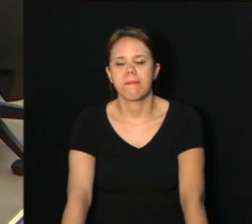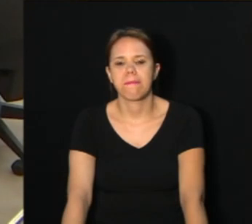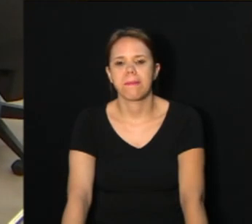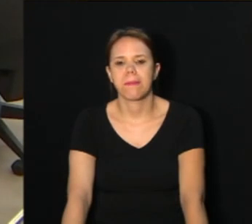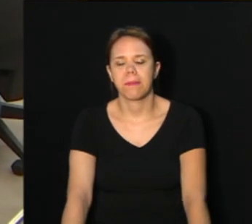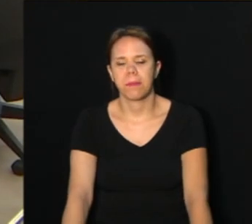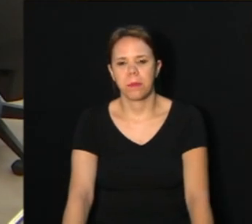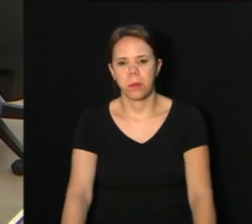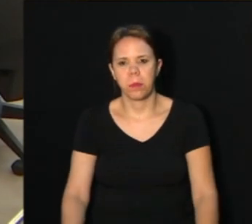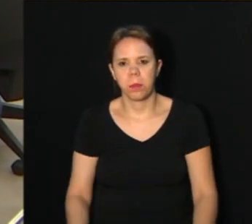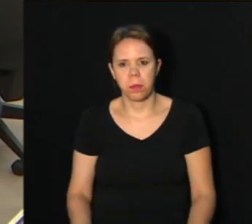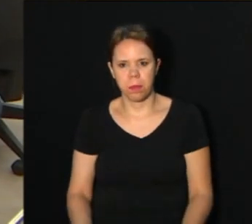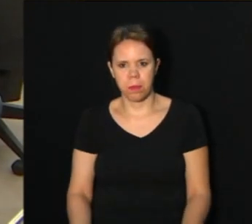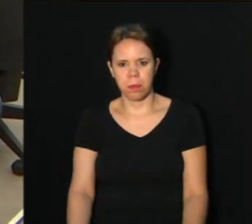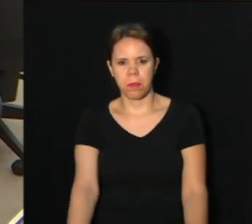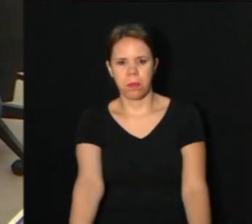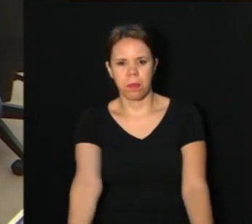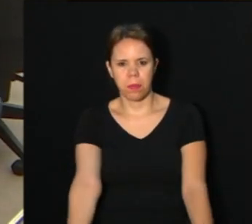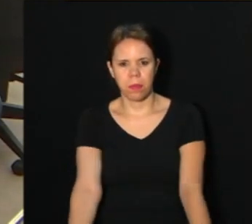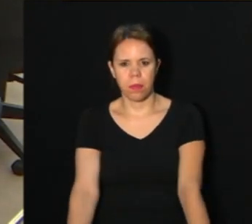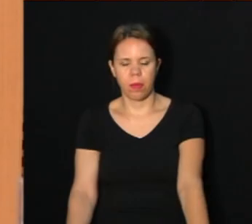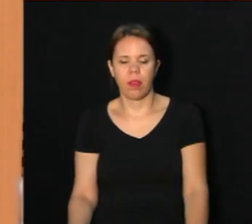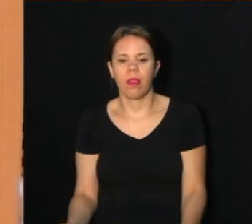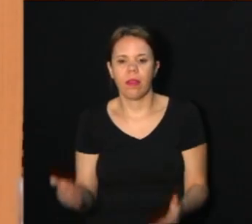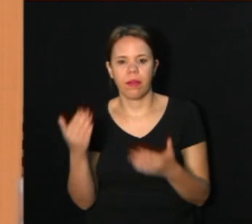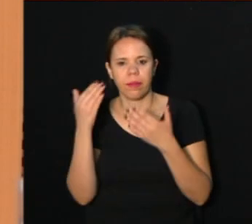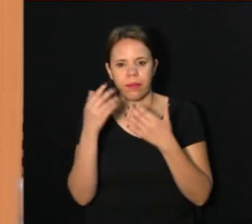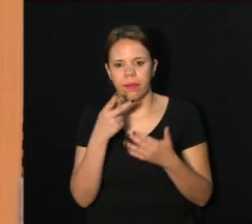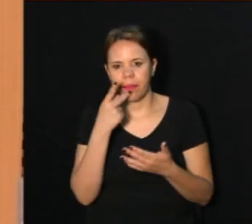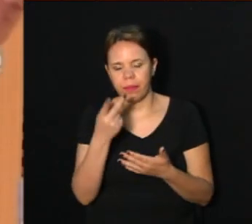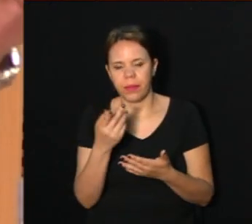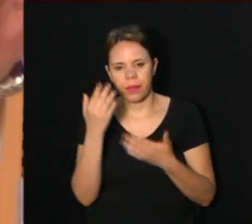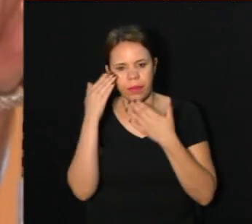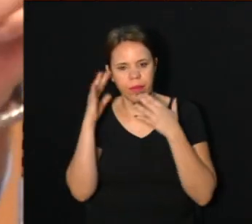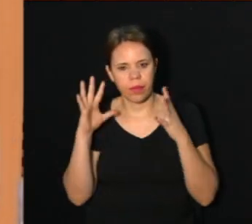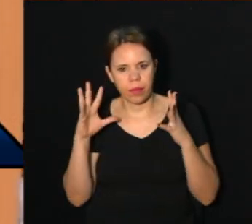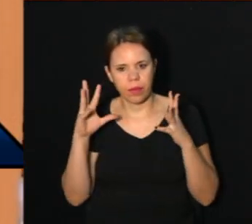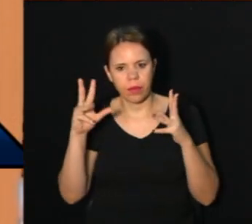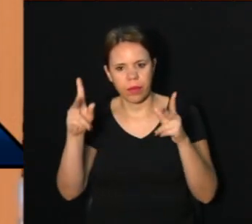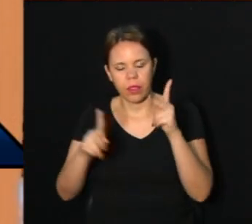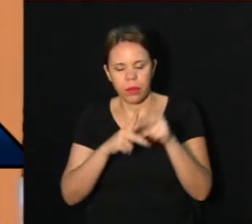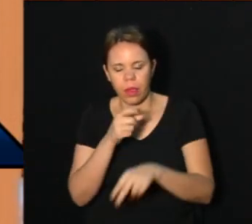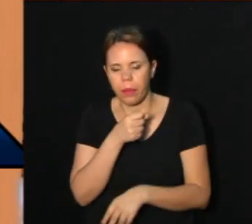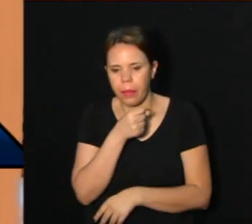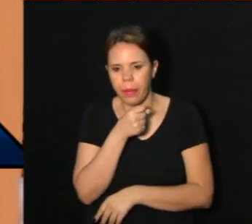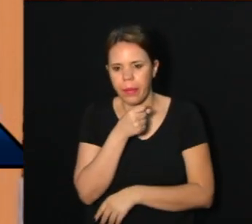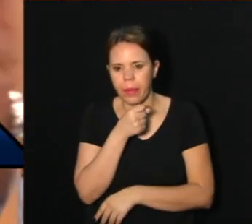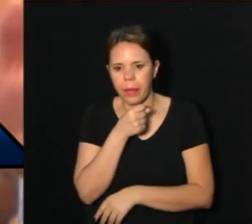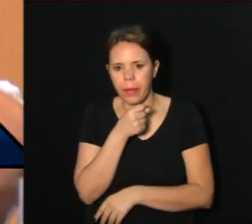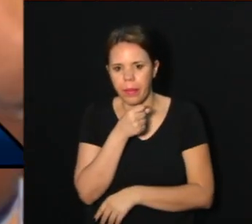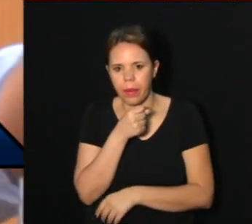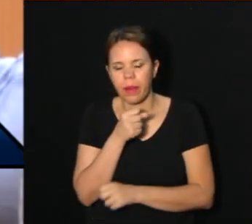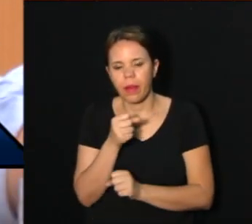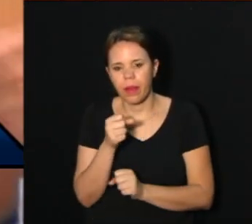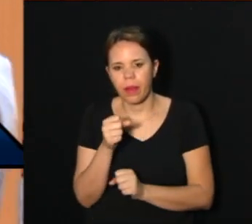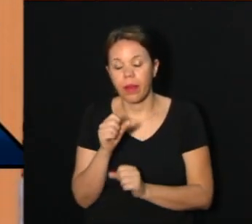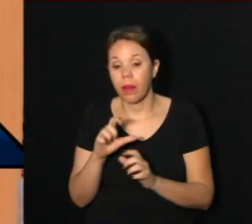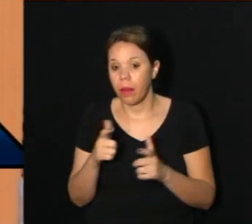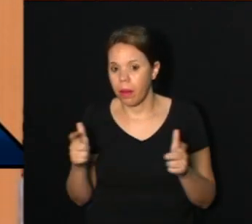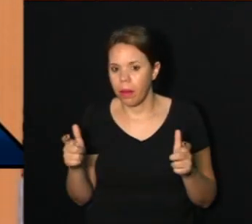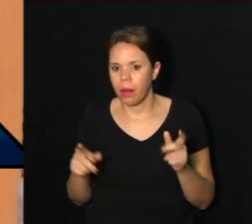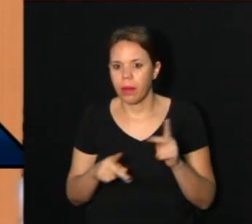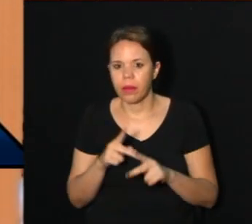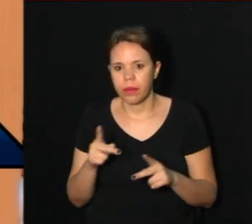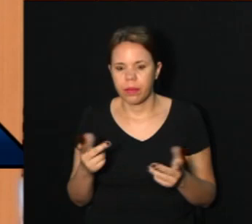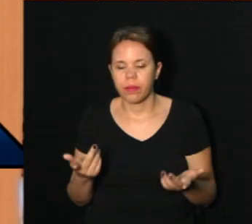Eu quero iniciar a minha fala agradecendo a todos aqueles que utilizaram o microfone de à parte, evidentemente a maioria, a